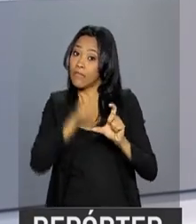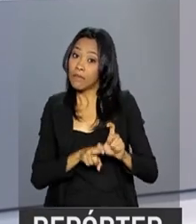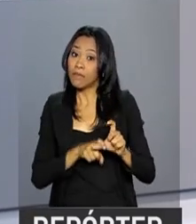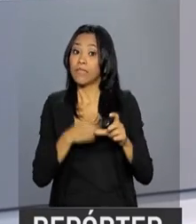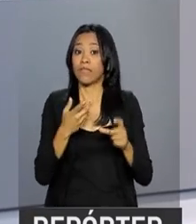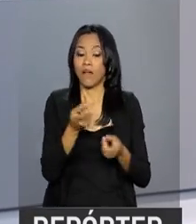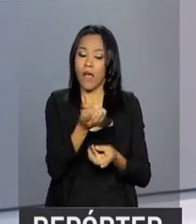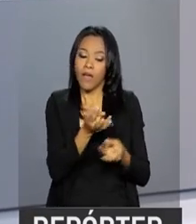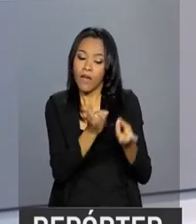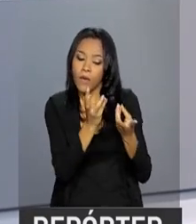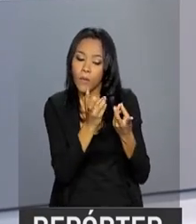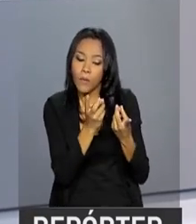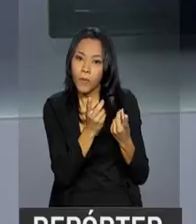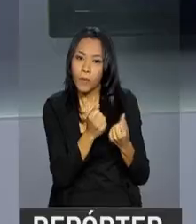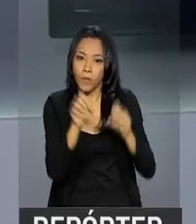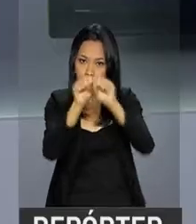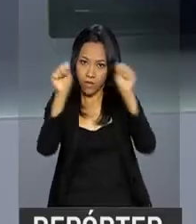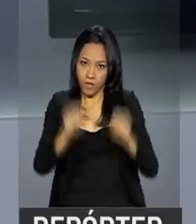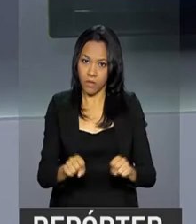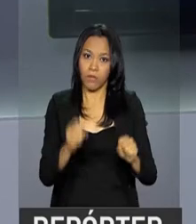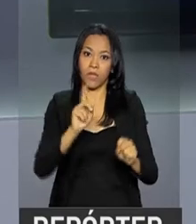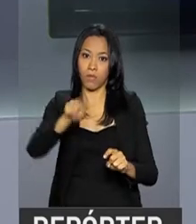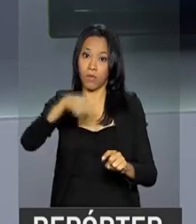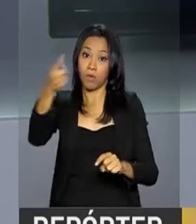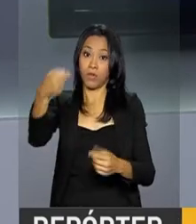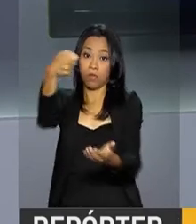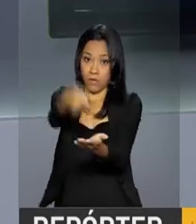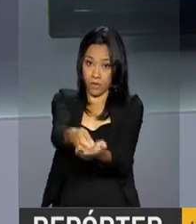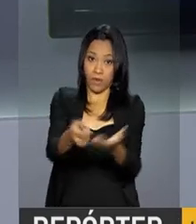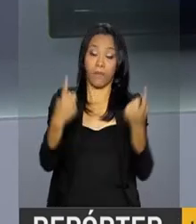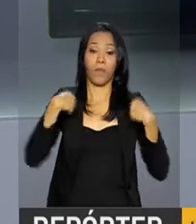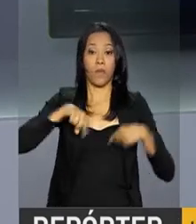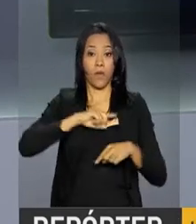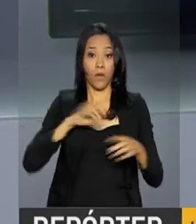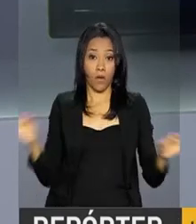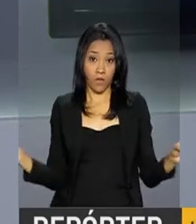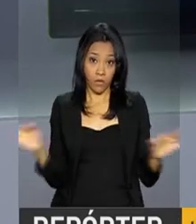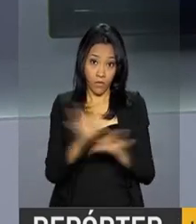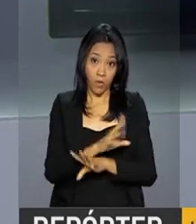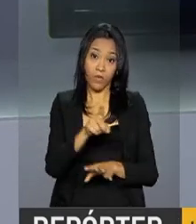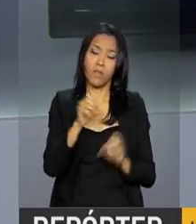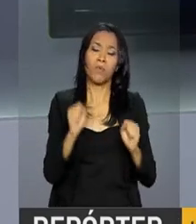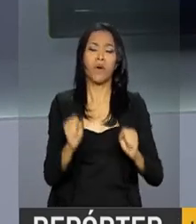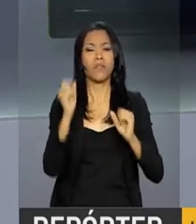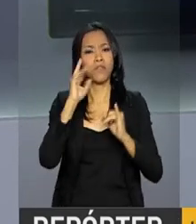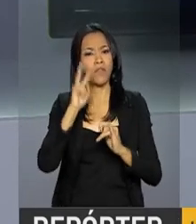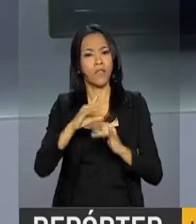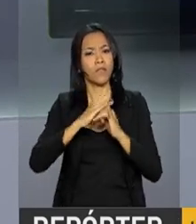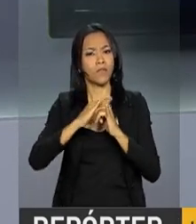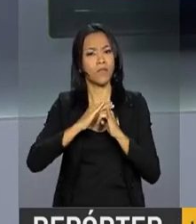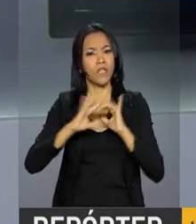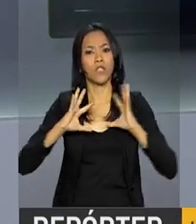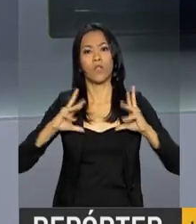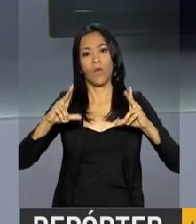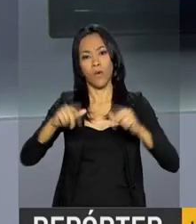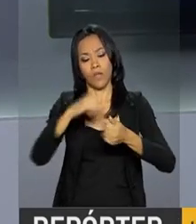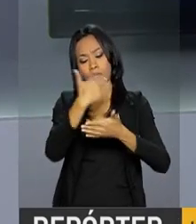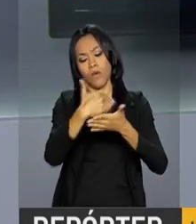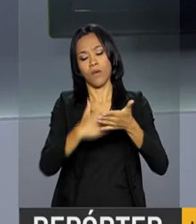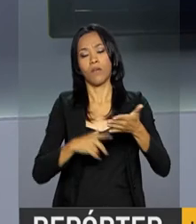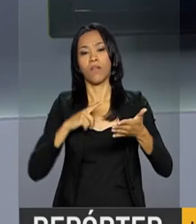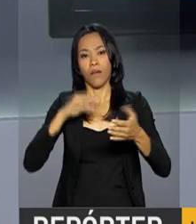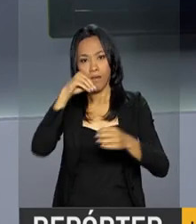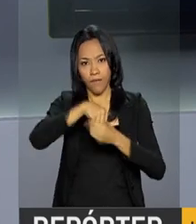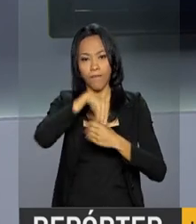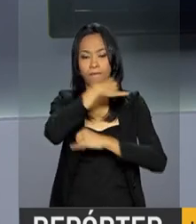calcula o valor a ser pago nós ficamos por aqui você pode rever as reportagens no youtube e toda nossa programação também